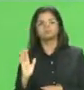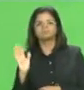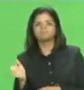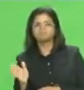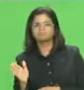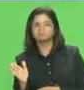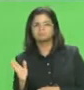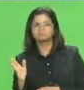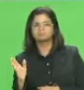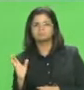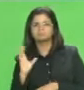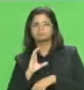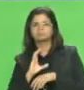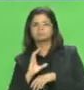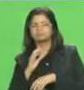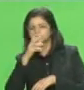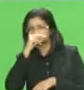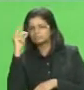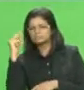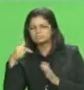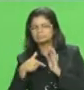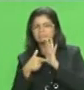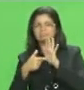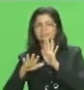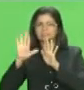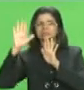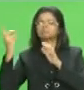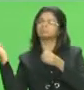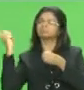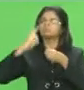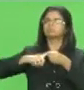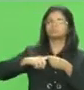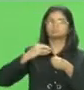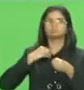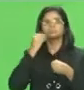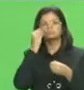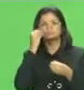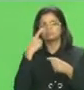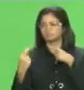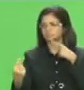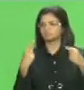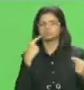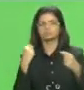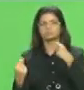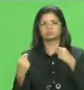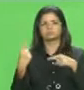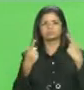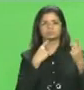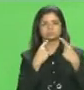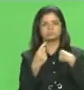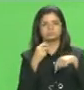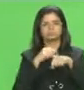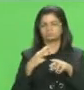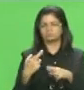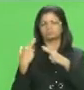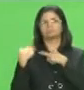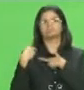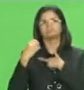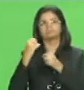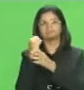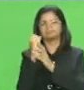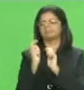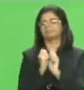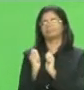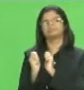um candidato à reeleição, que foge de todos os debates, para não ter que discutir, a responsabilidade de sua administração.